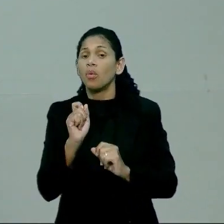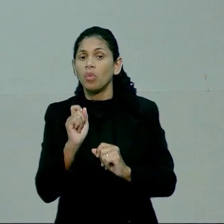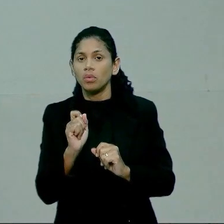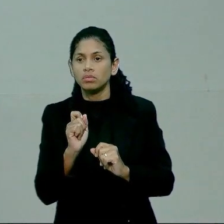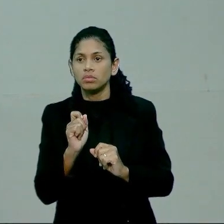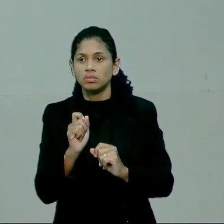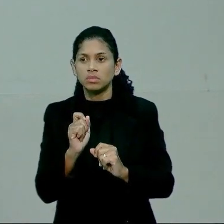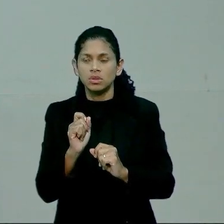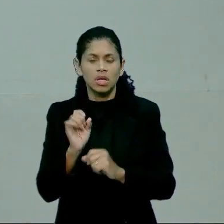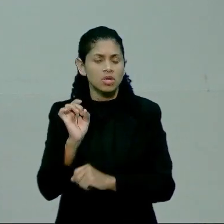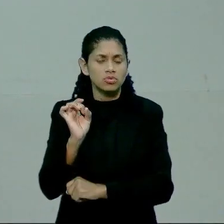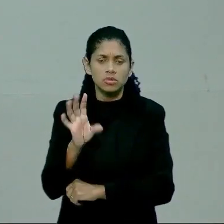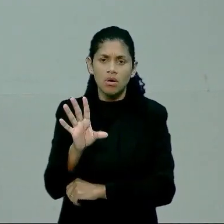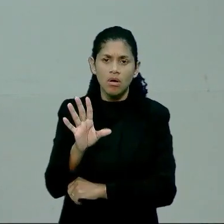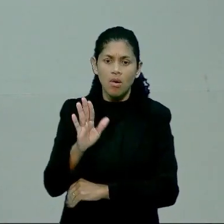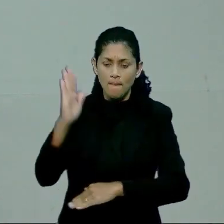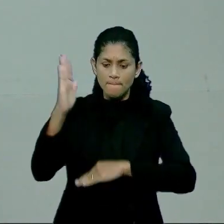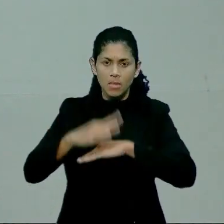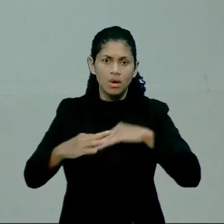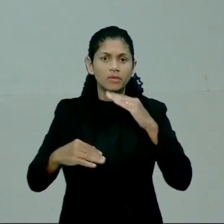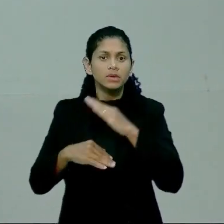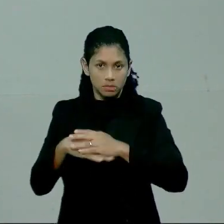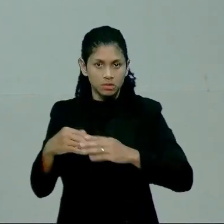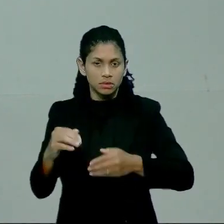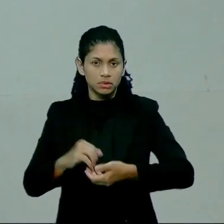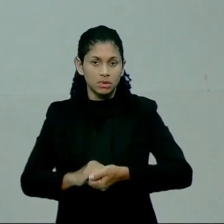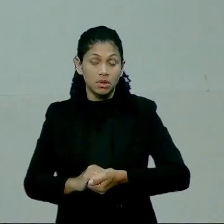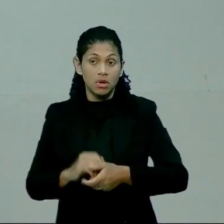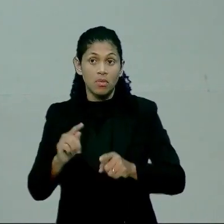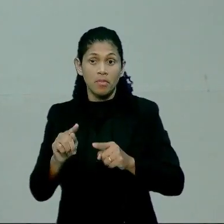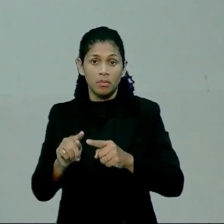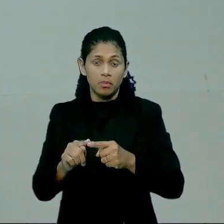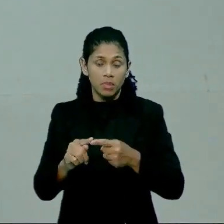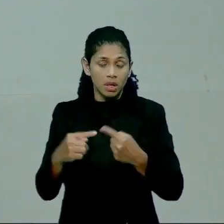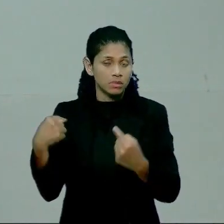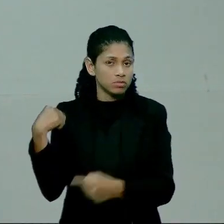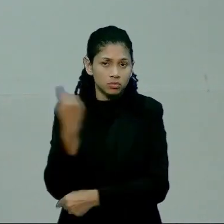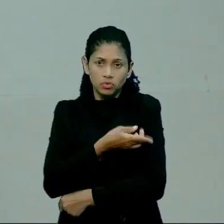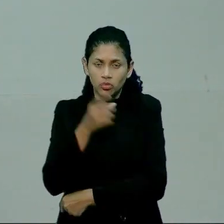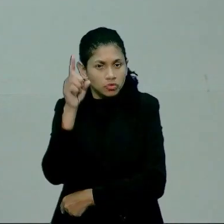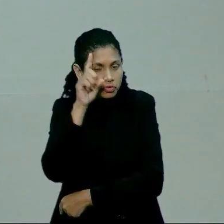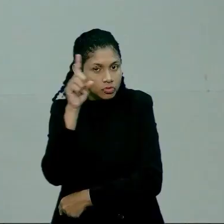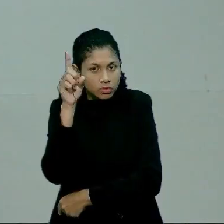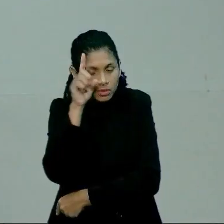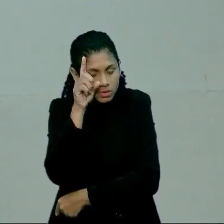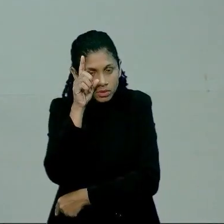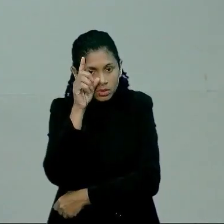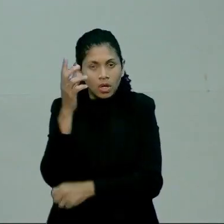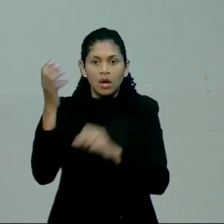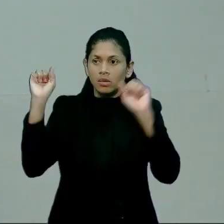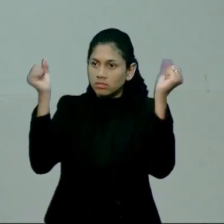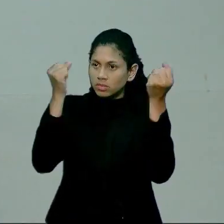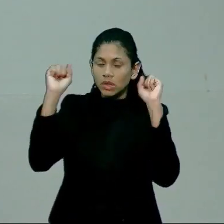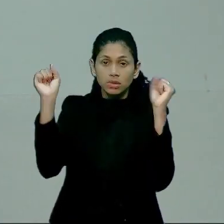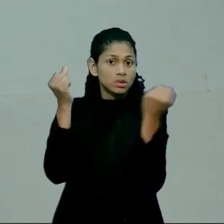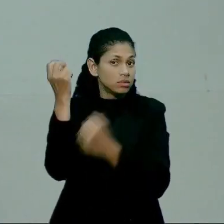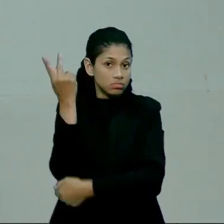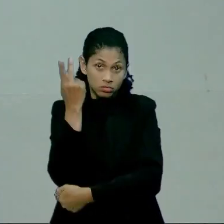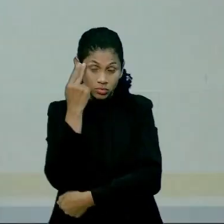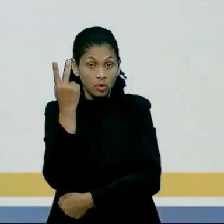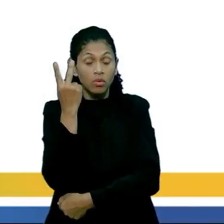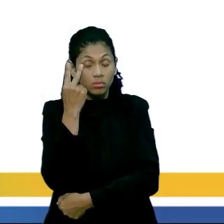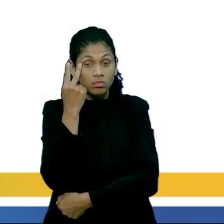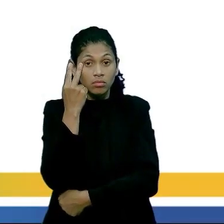gente ficar se igualando, se comparando, porque são corpos diferentes, com objetivos diferentes, propósitos, situações e